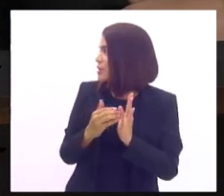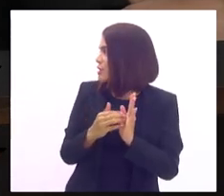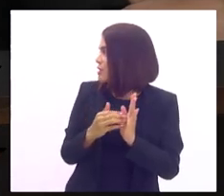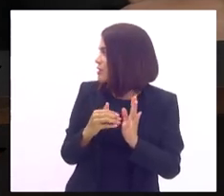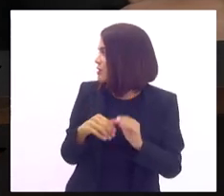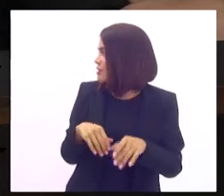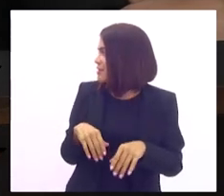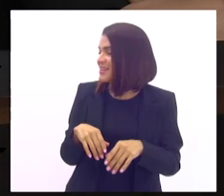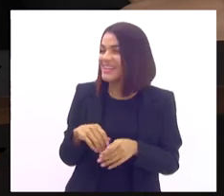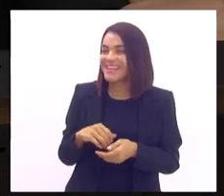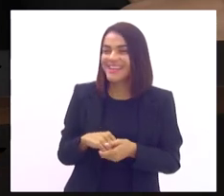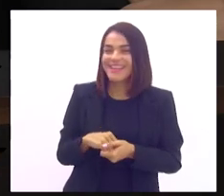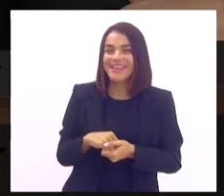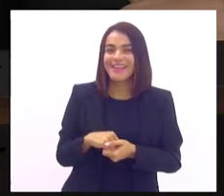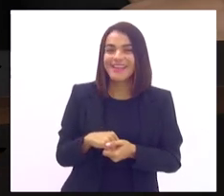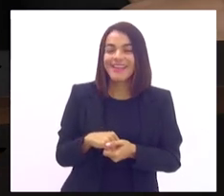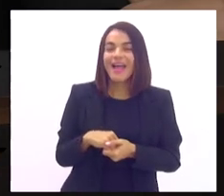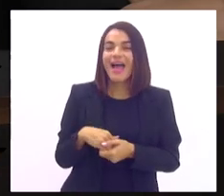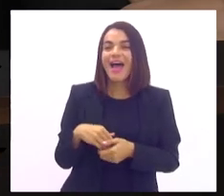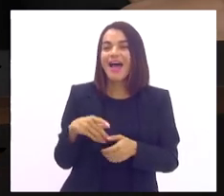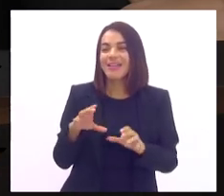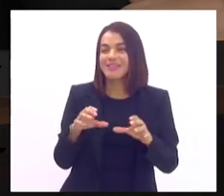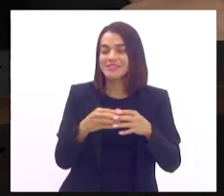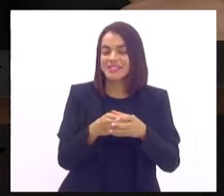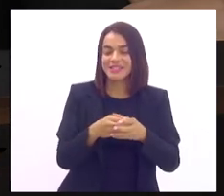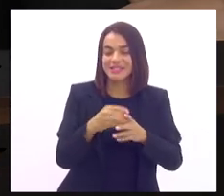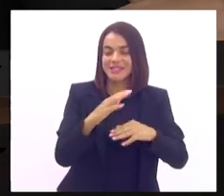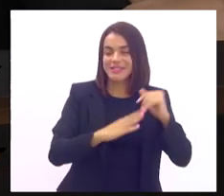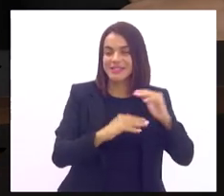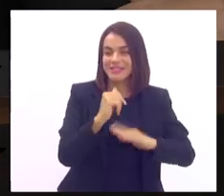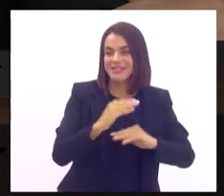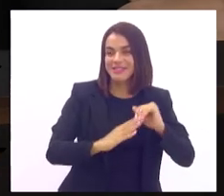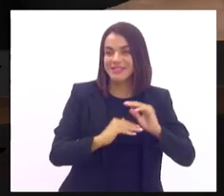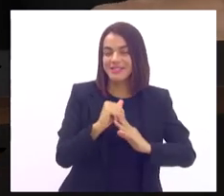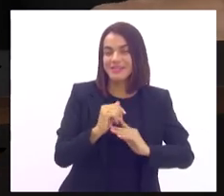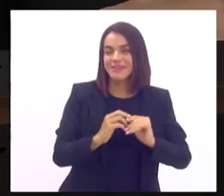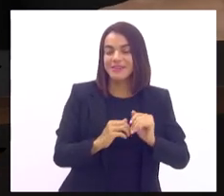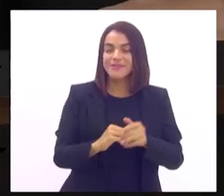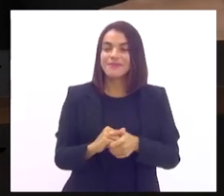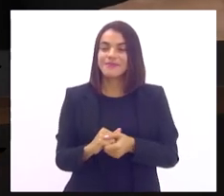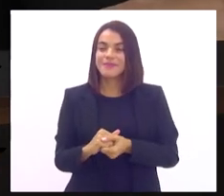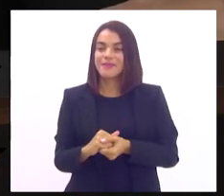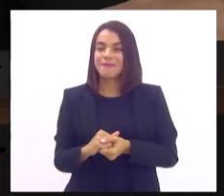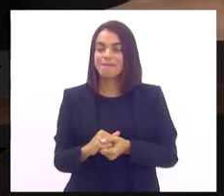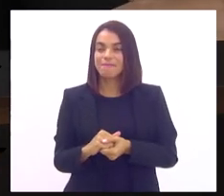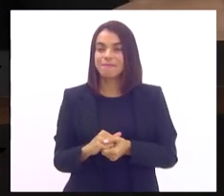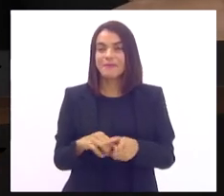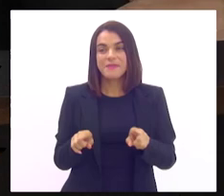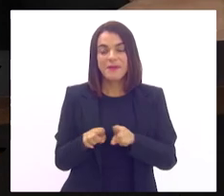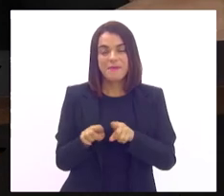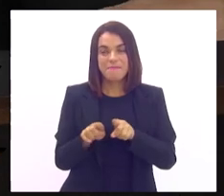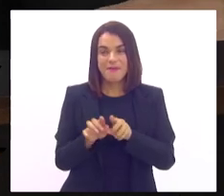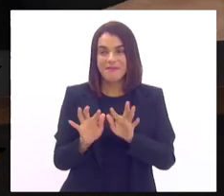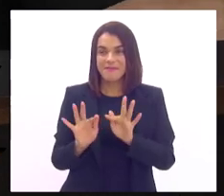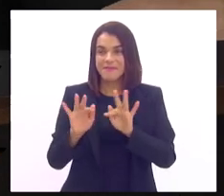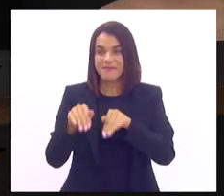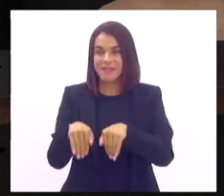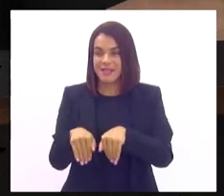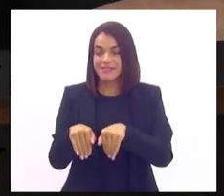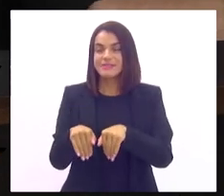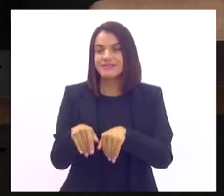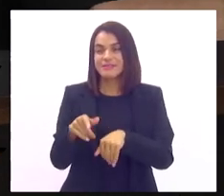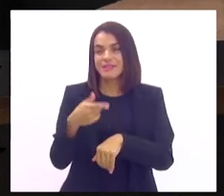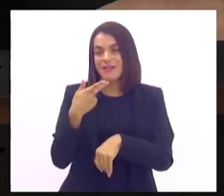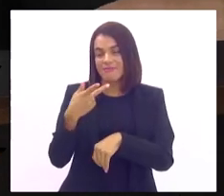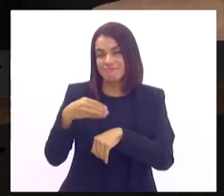realmente representa a nossa categoria, a nossa profissão. Tá? E, finalizando aqui,